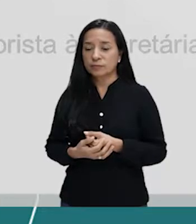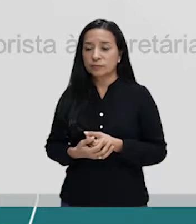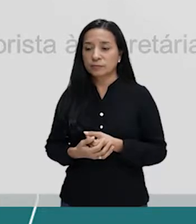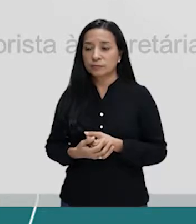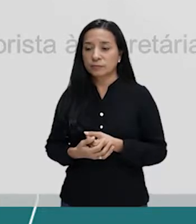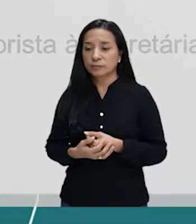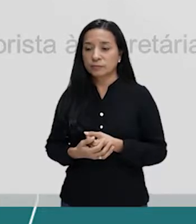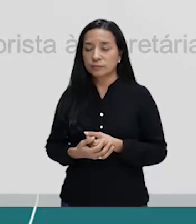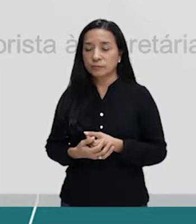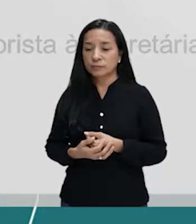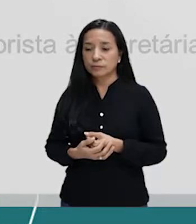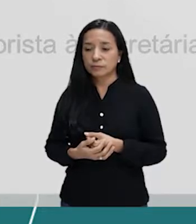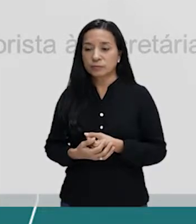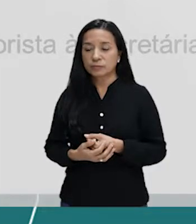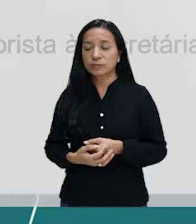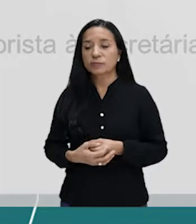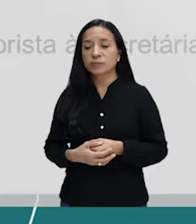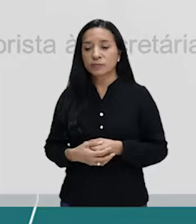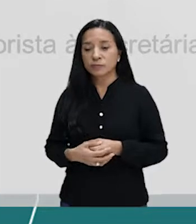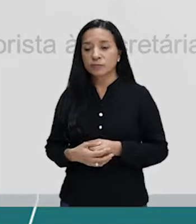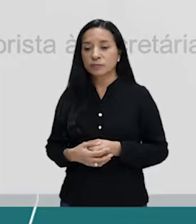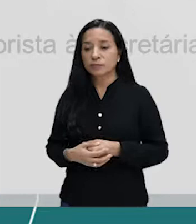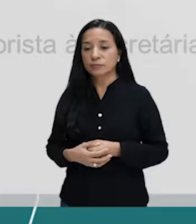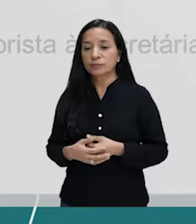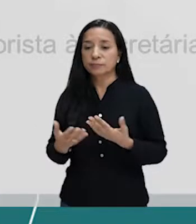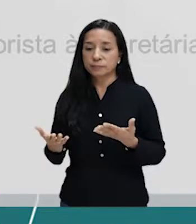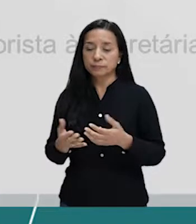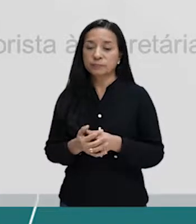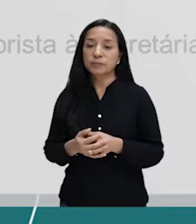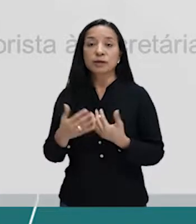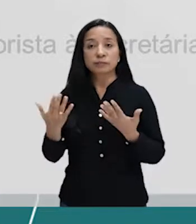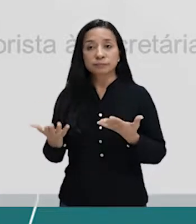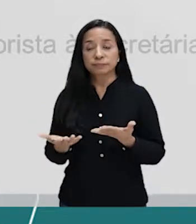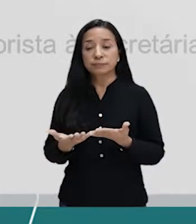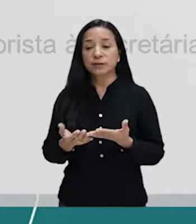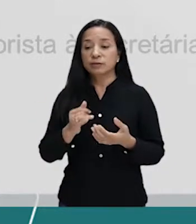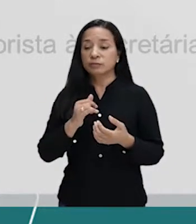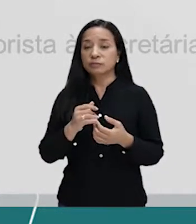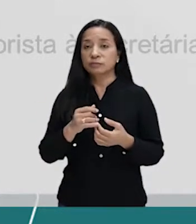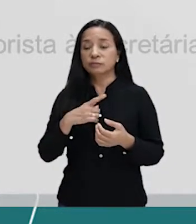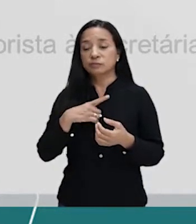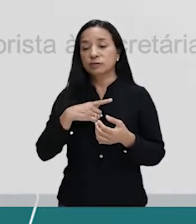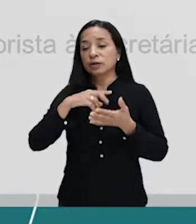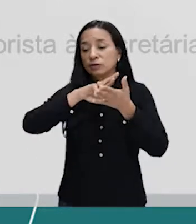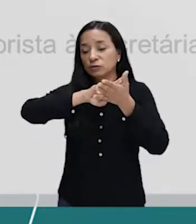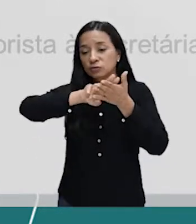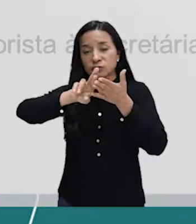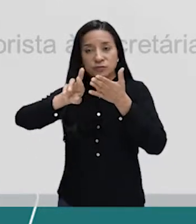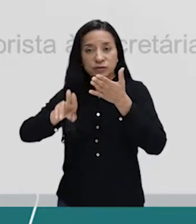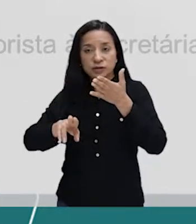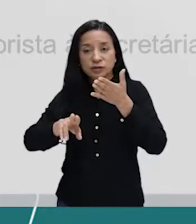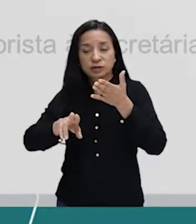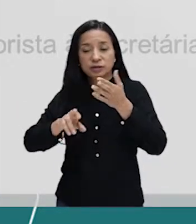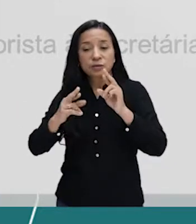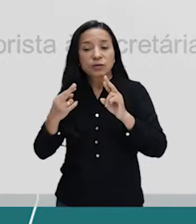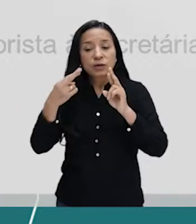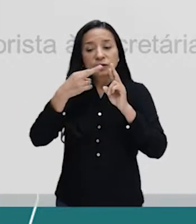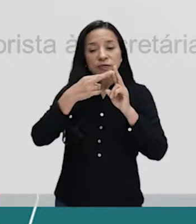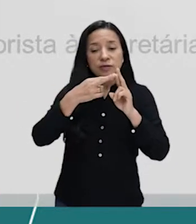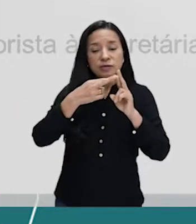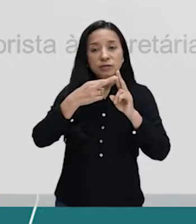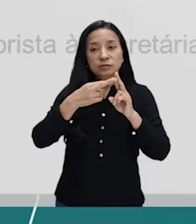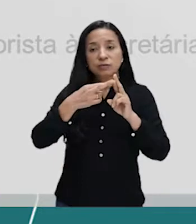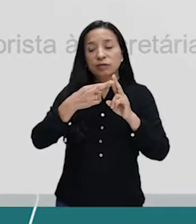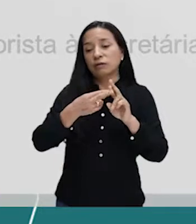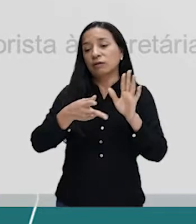pronto, informou o motorista à secretária, tá? Então, existe uma diferença quando eu estou me referindo à própria